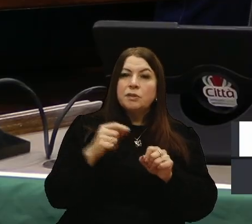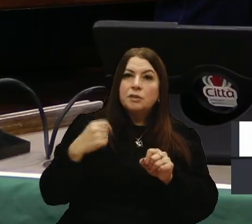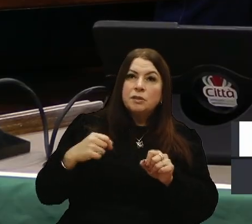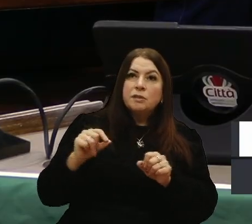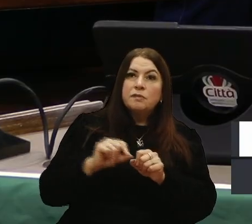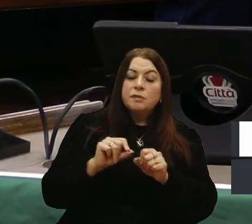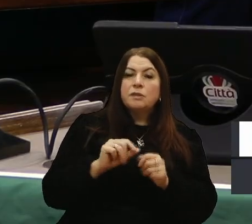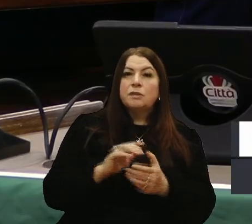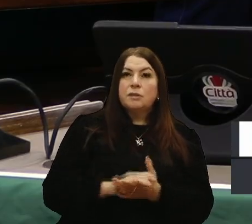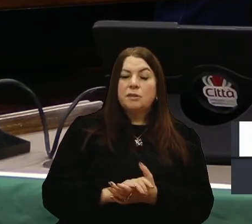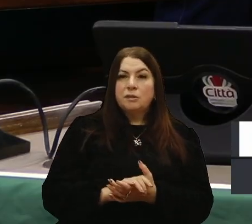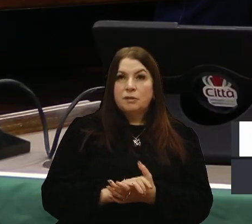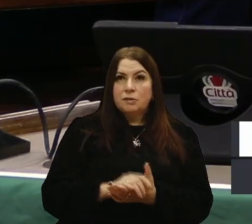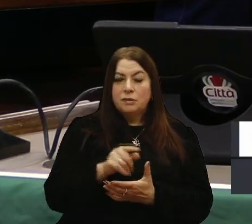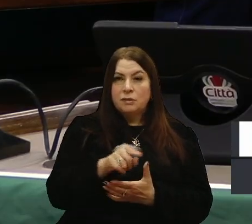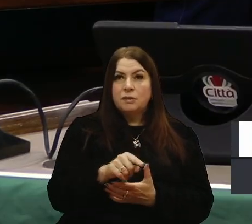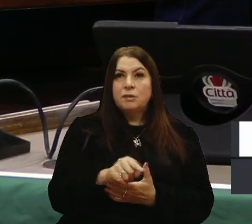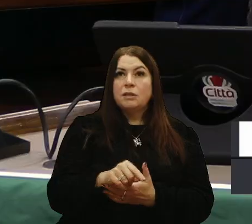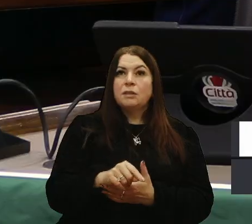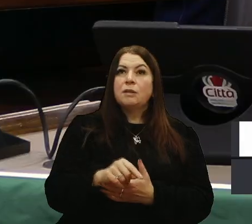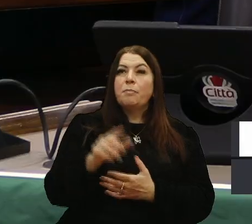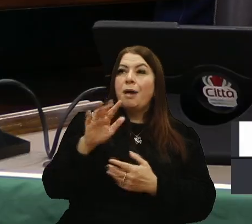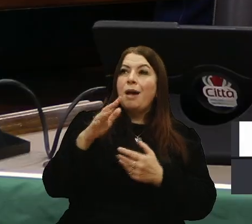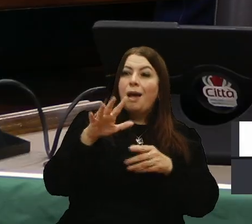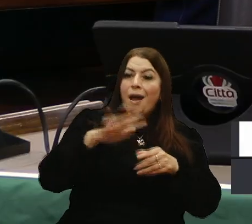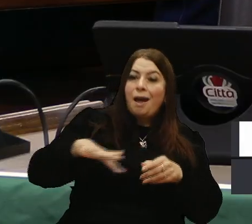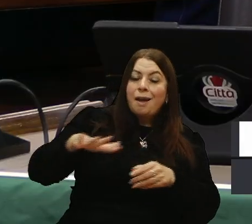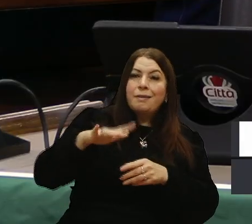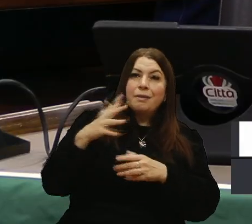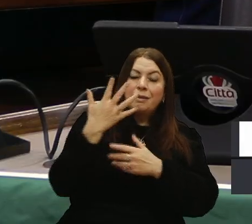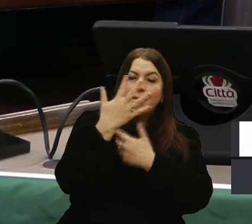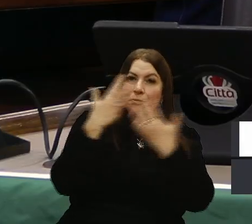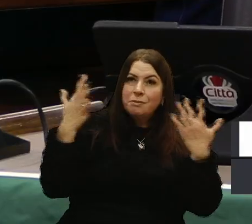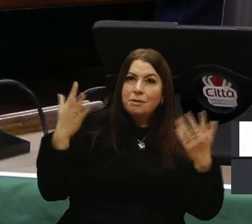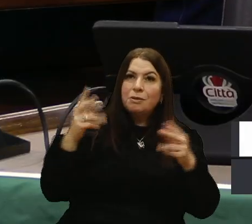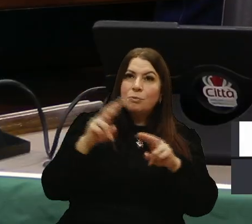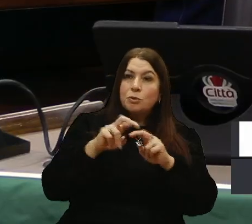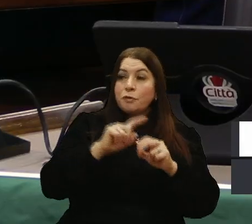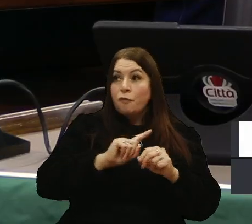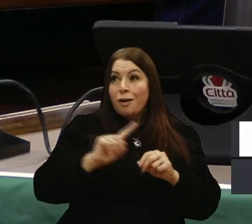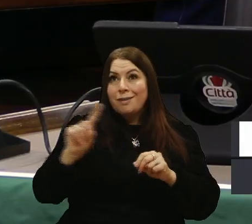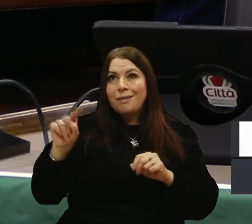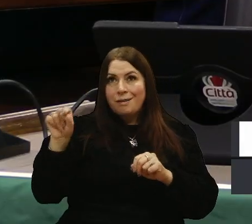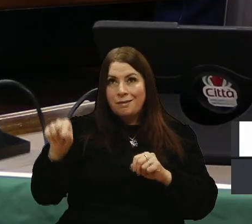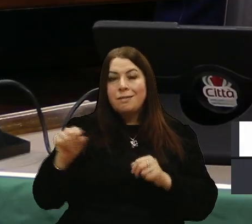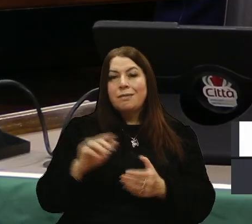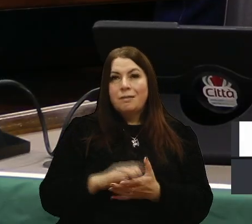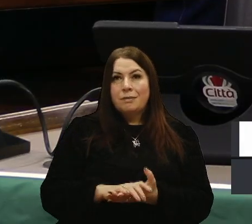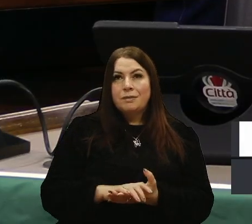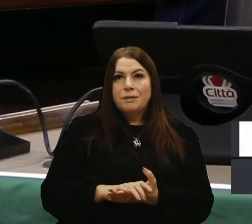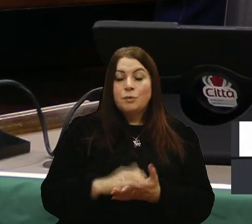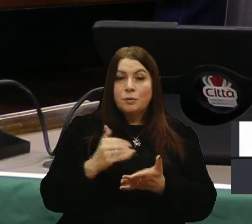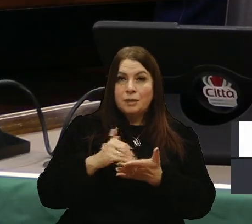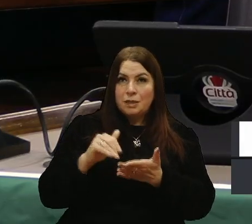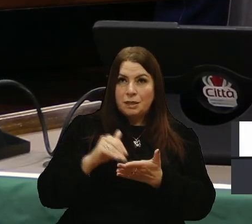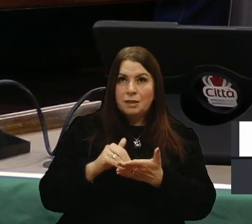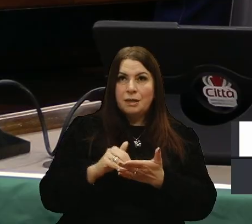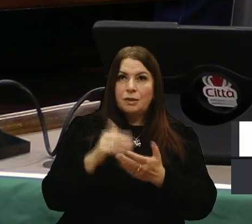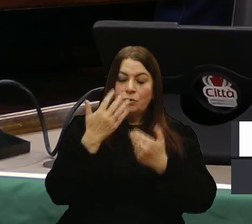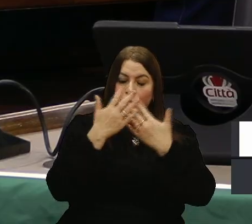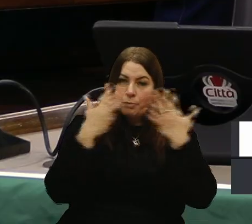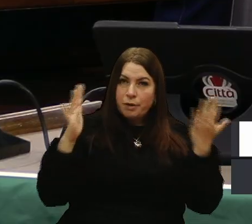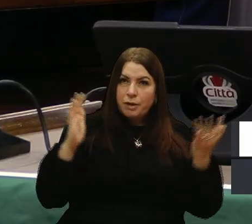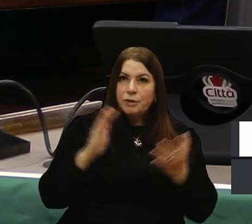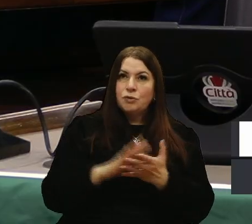questão da legislação ambiental. Por isso, a gente levou até eles os secretários de meio